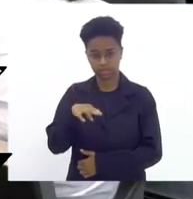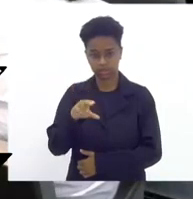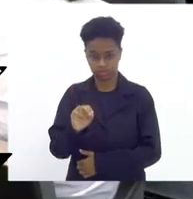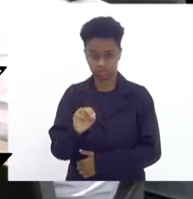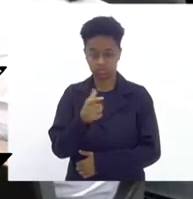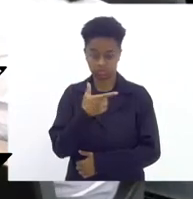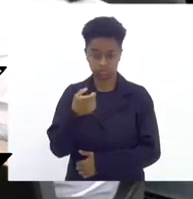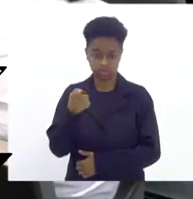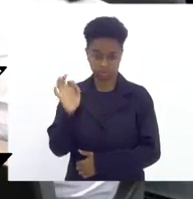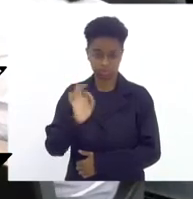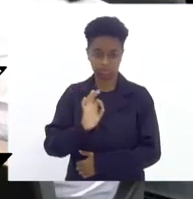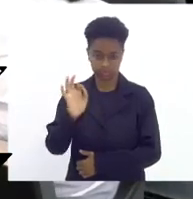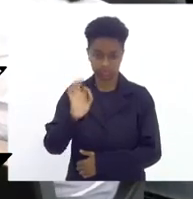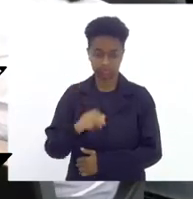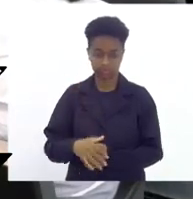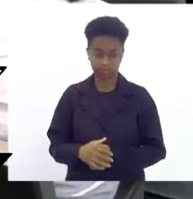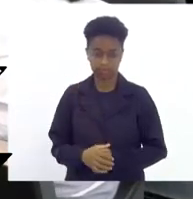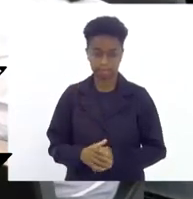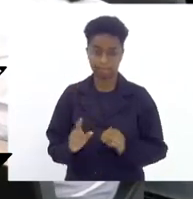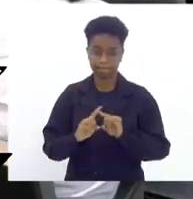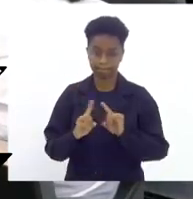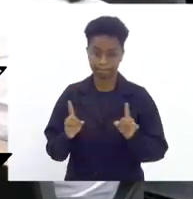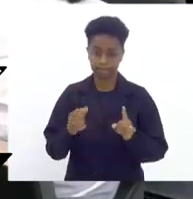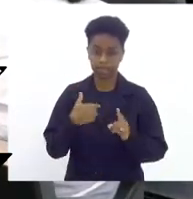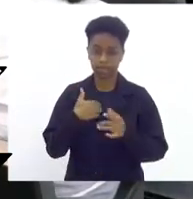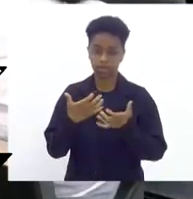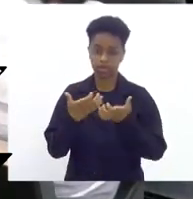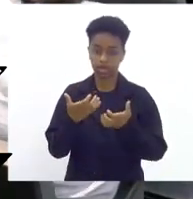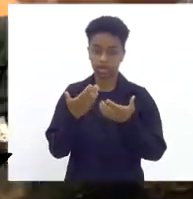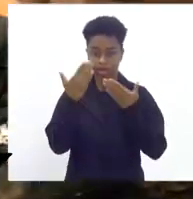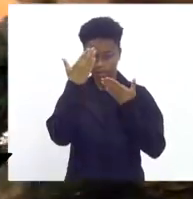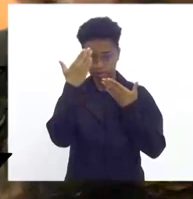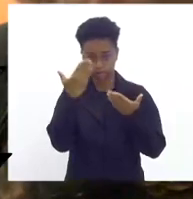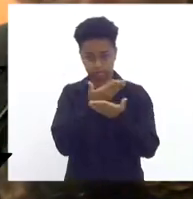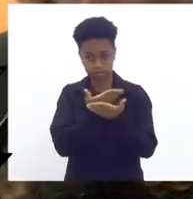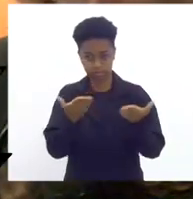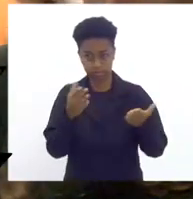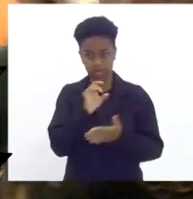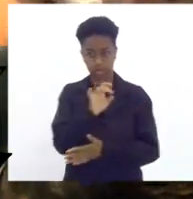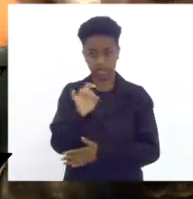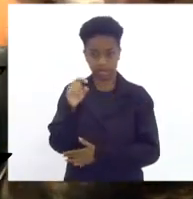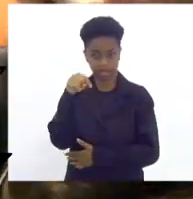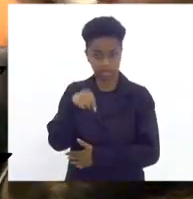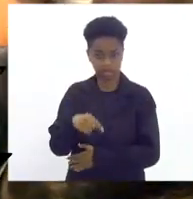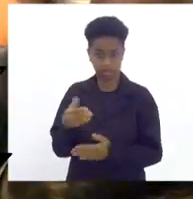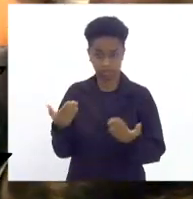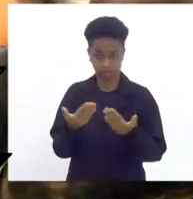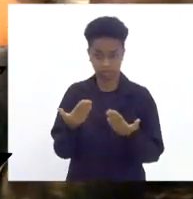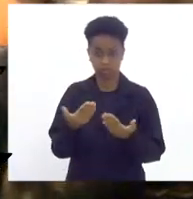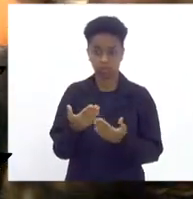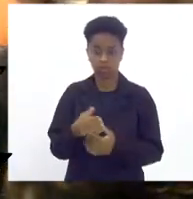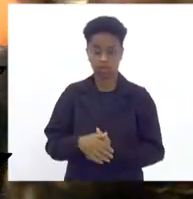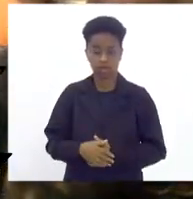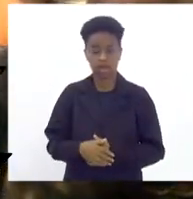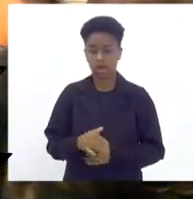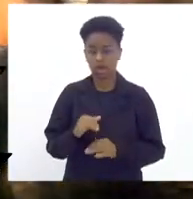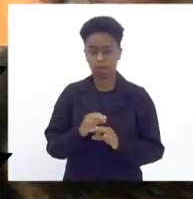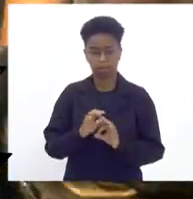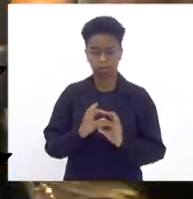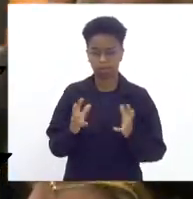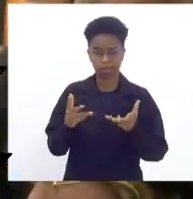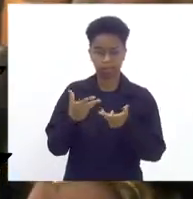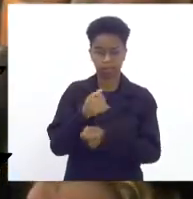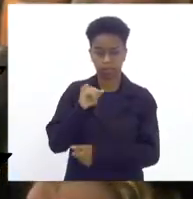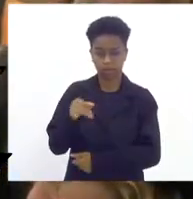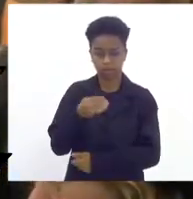por cento . mas eu quero agradecer cada pessoa está aqui hoje é uma grande grande eu oportunidade